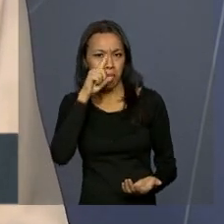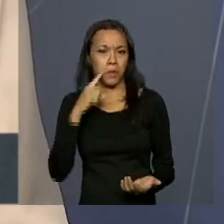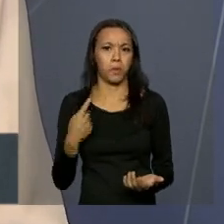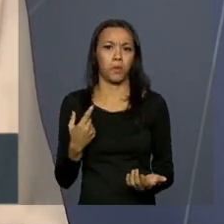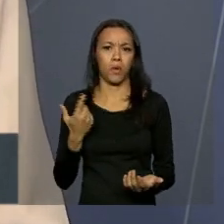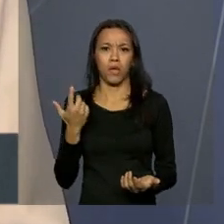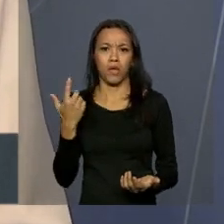acentuado